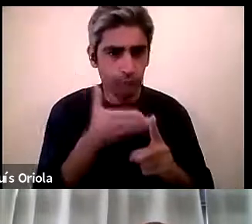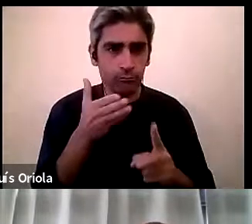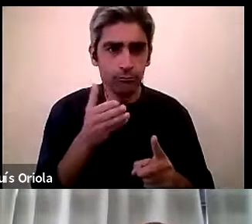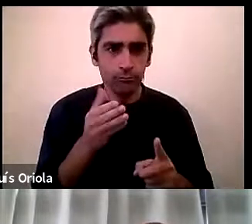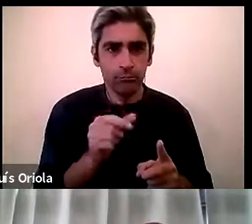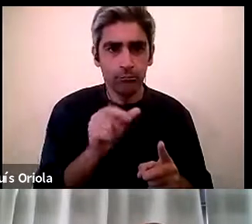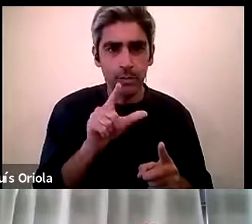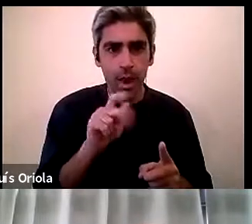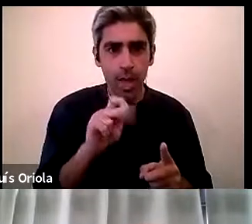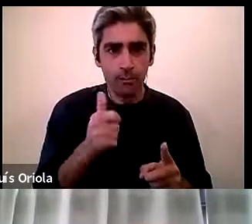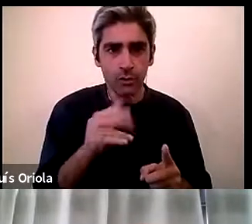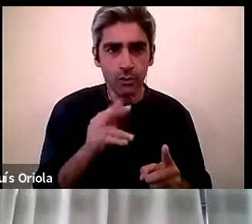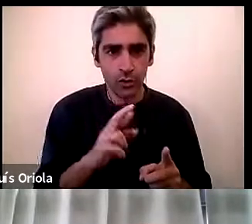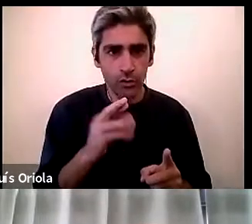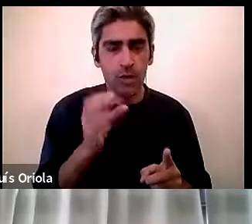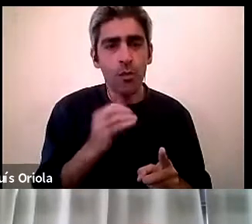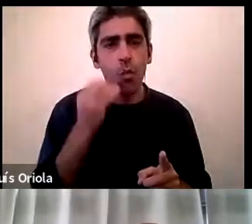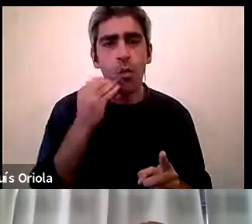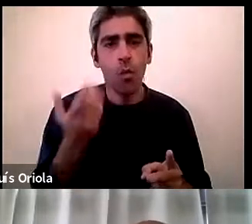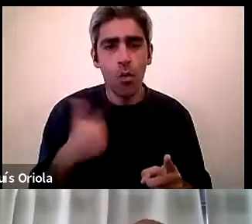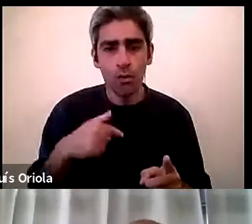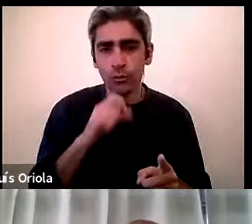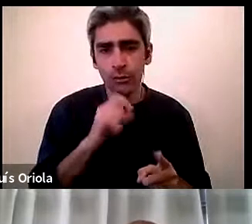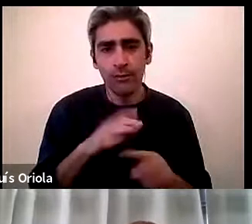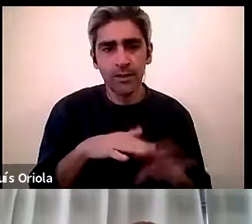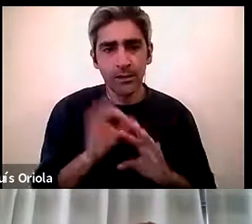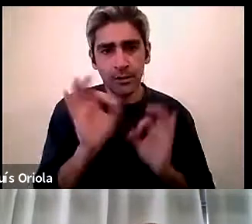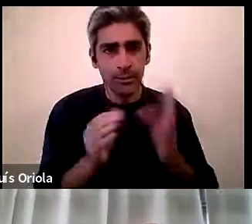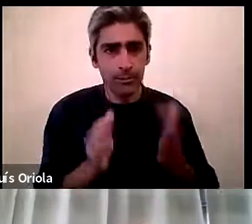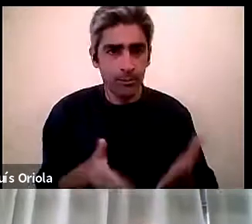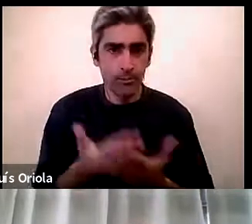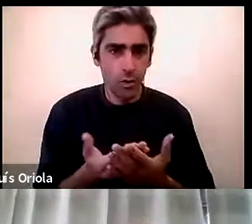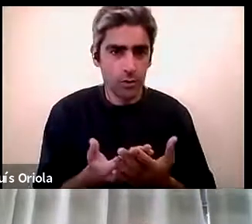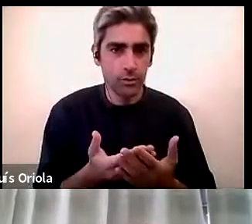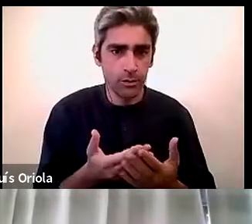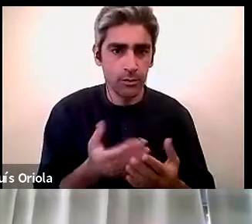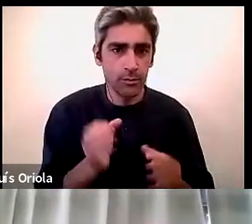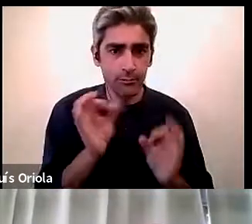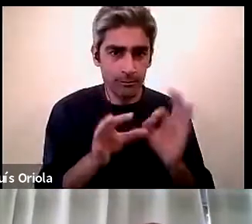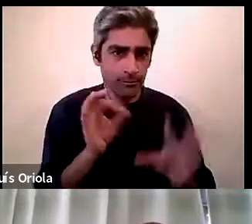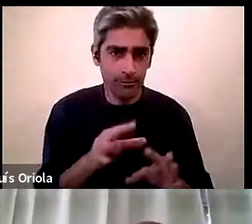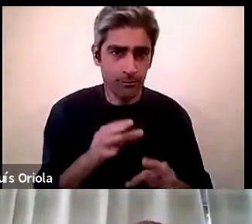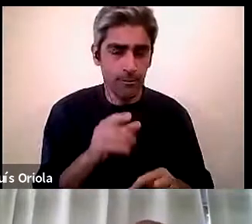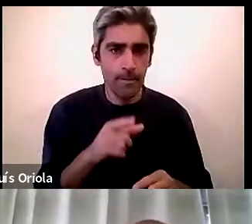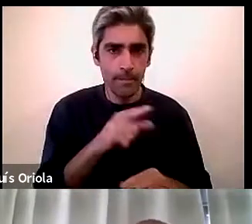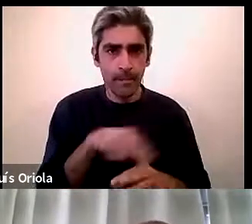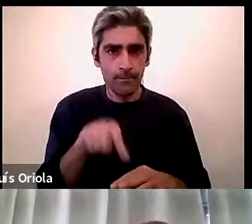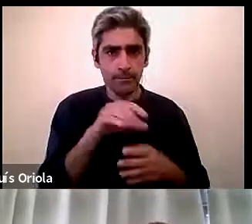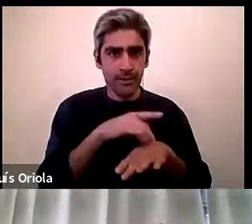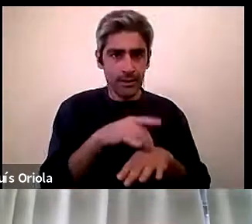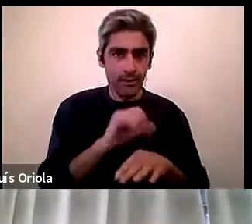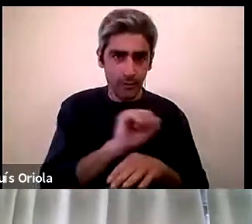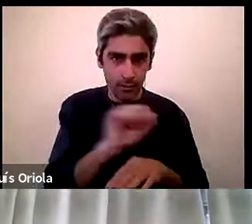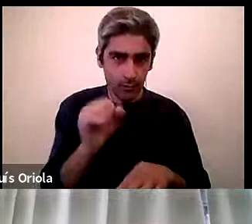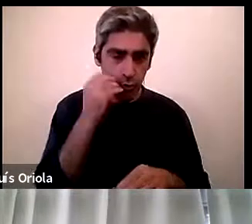ao LabX, de que forma podemos fazer chegar as propostas, ou seja, face ao guia, né? De que